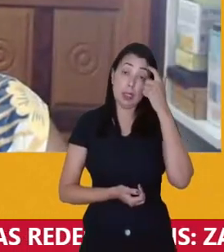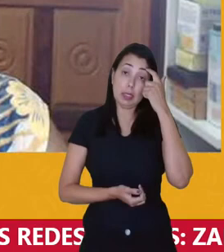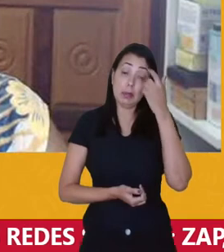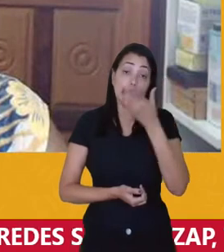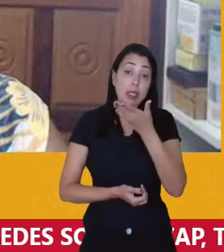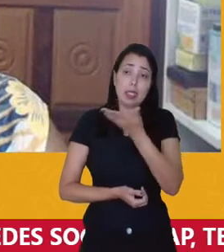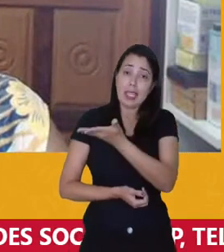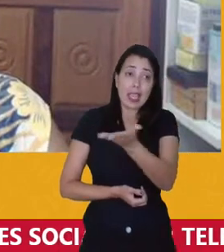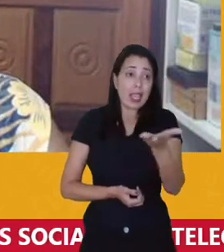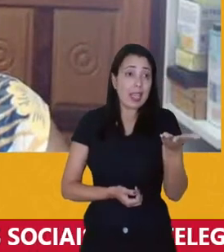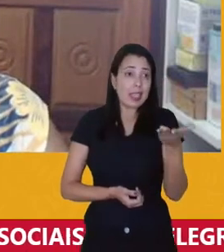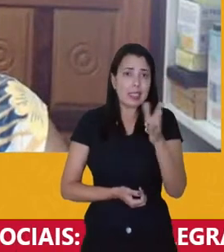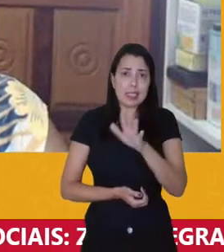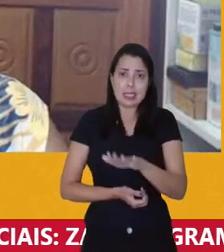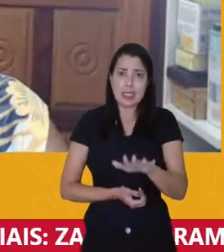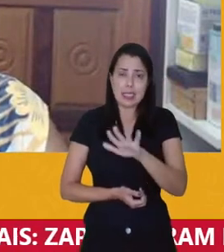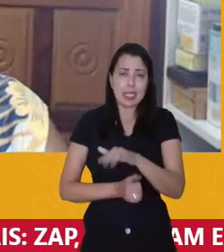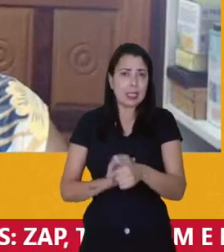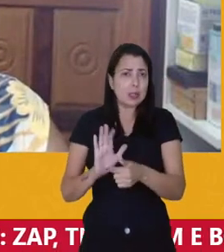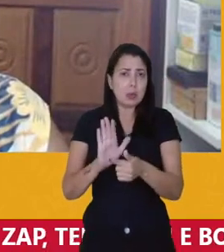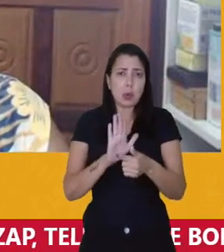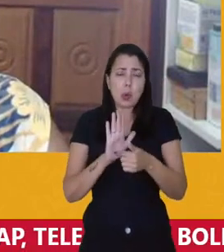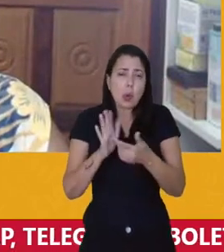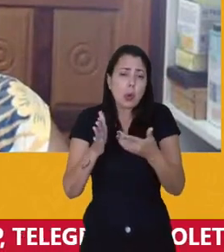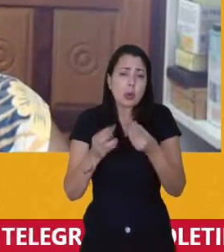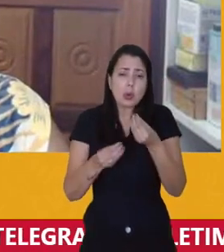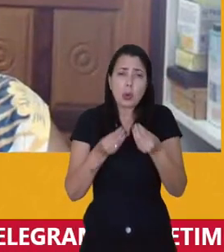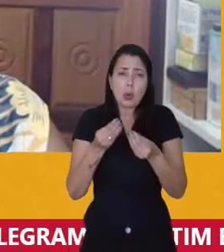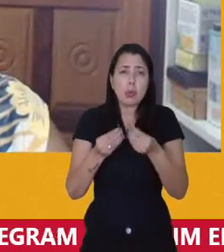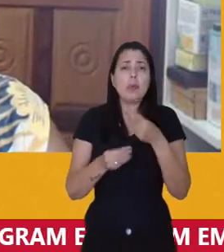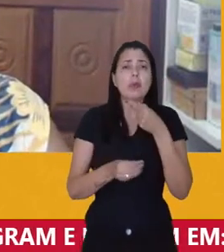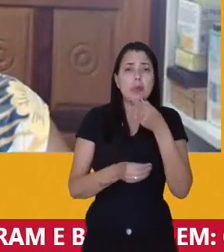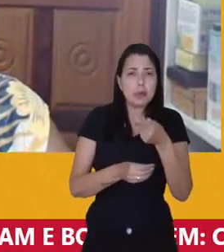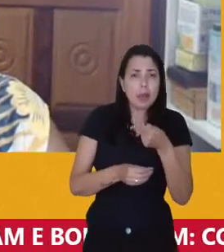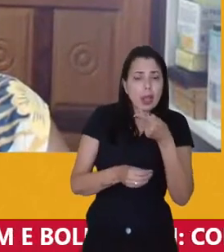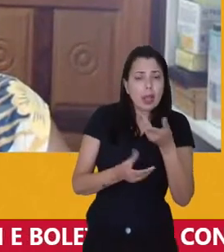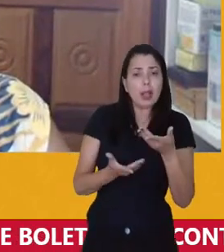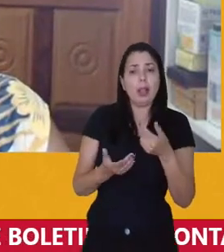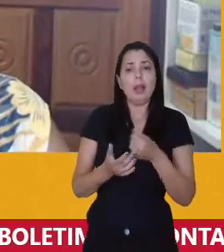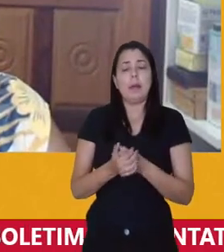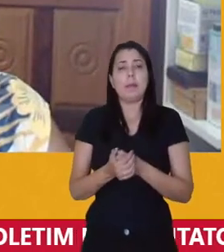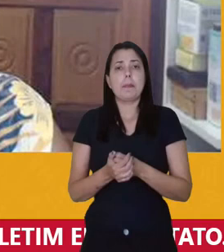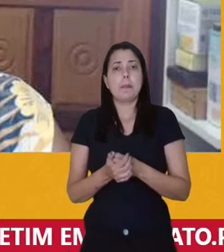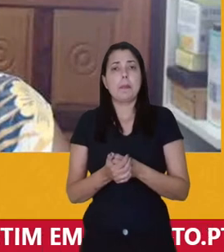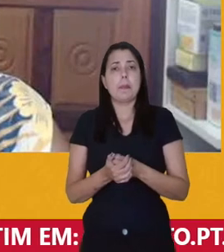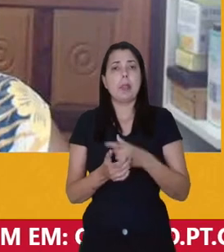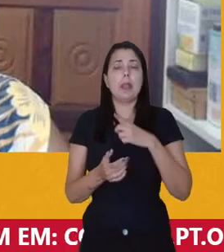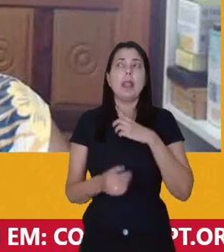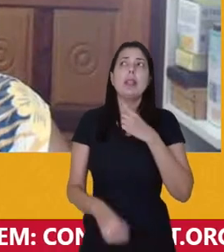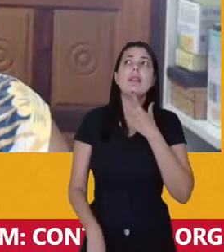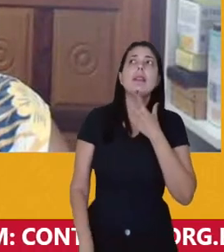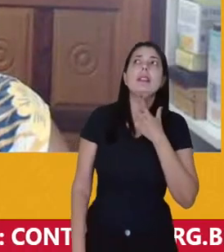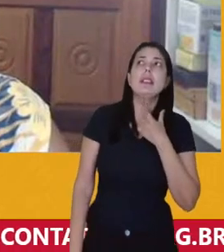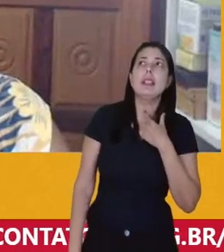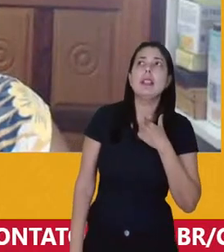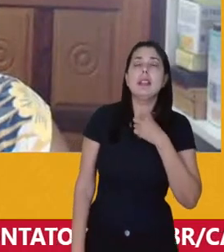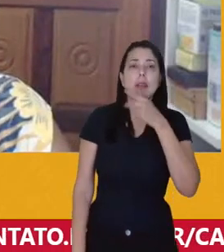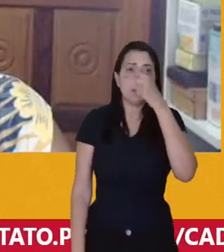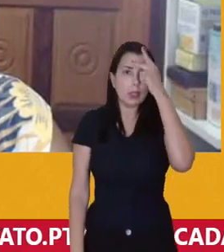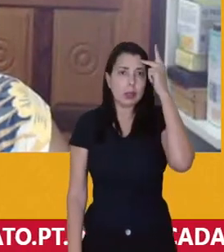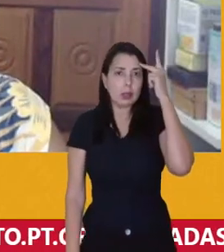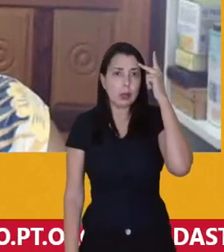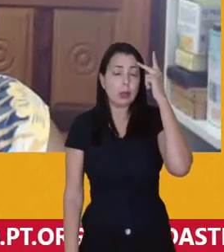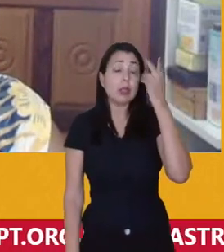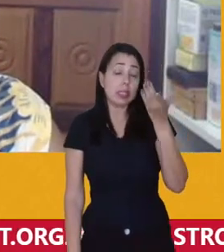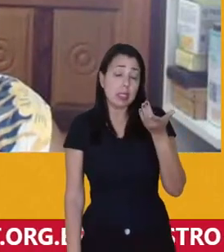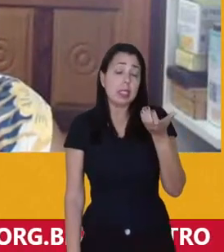essas crianças expressam, que essas crianças falam, que elas têm desejos, são sujeitos